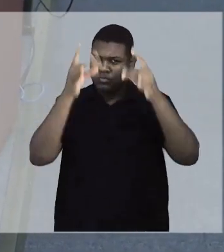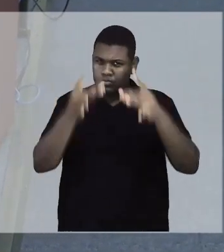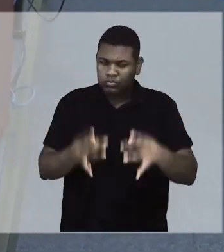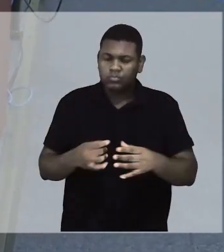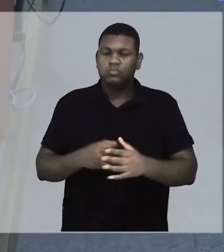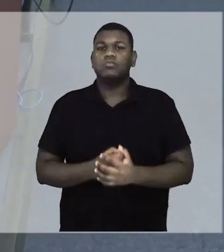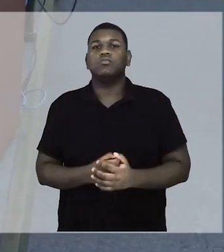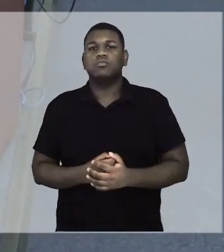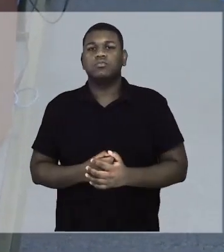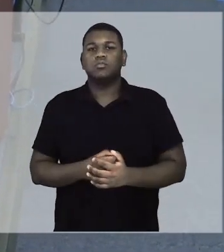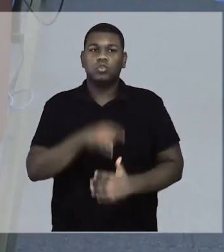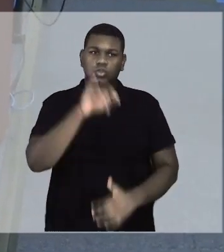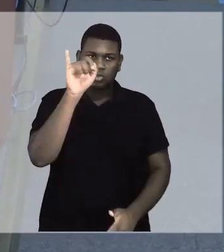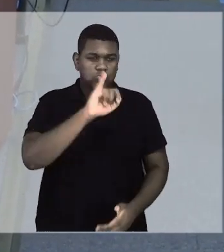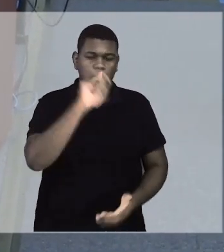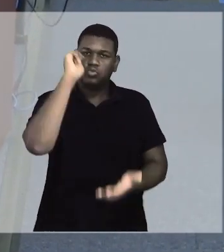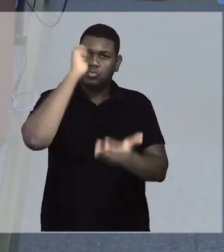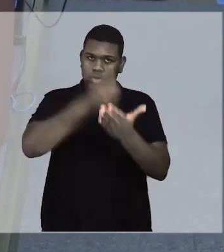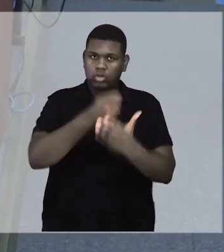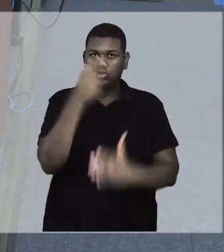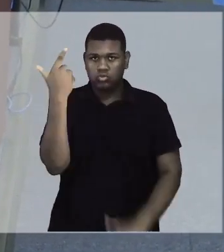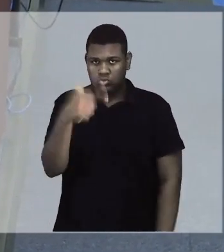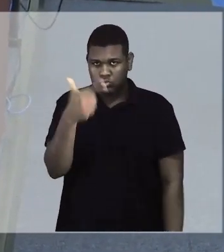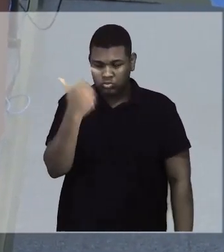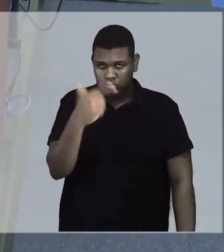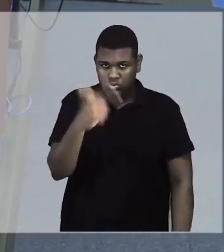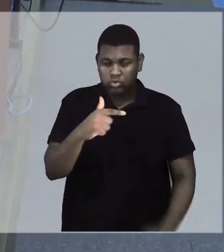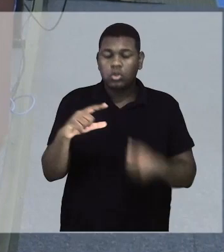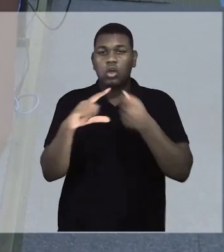apresentando apenas o restante da emenda.